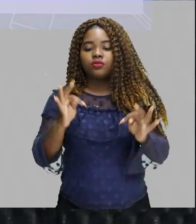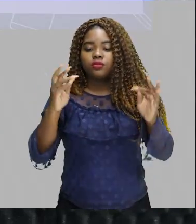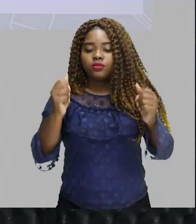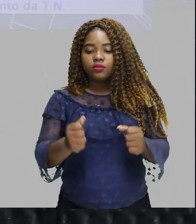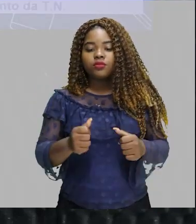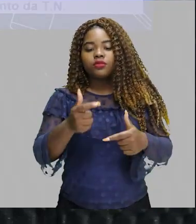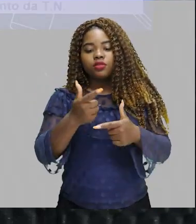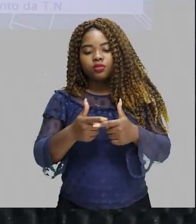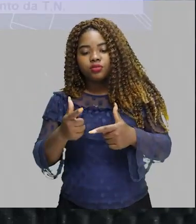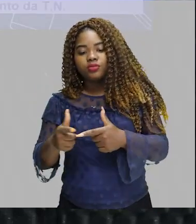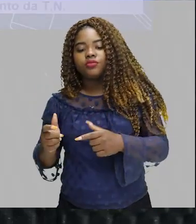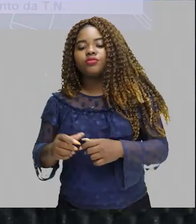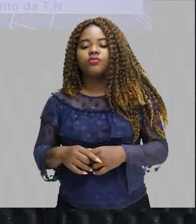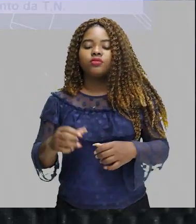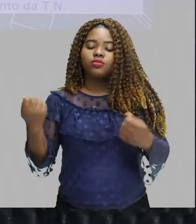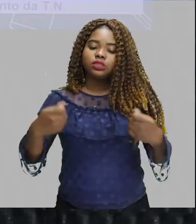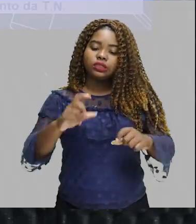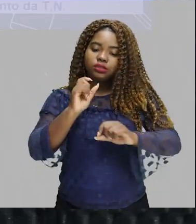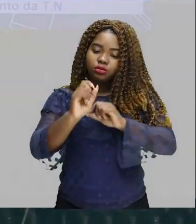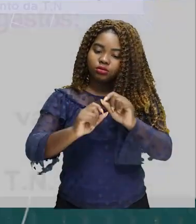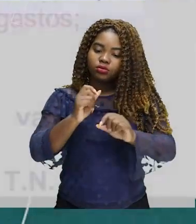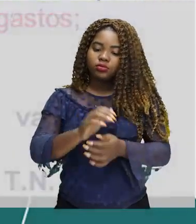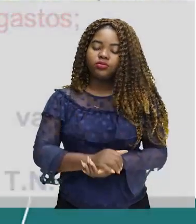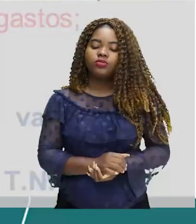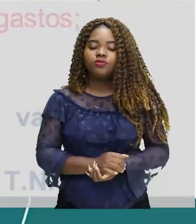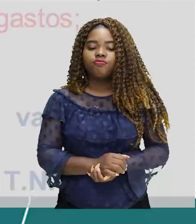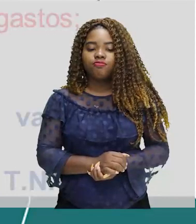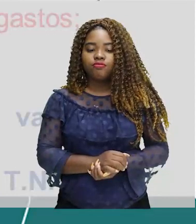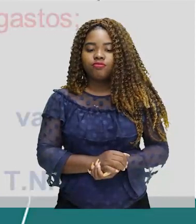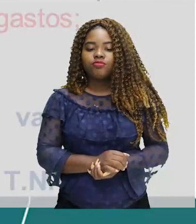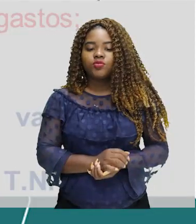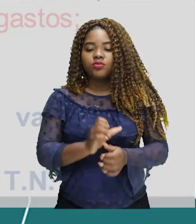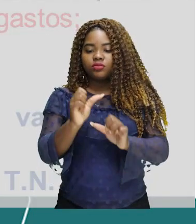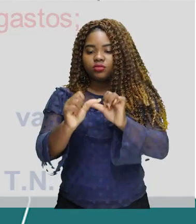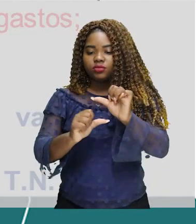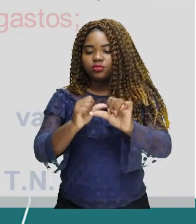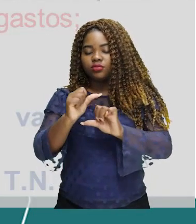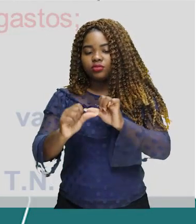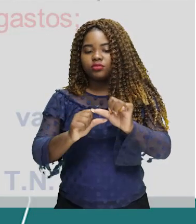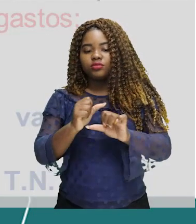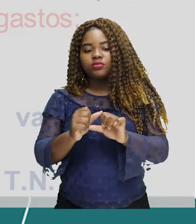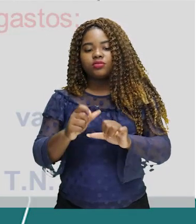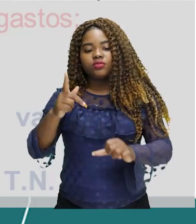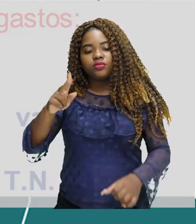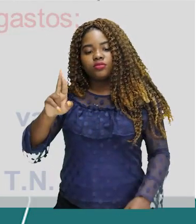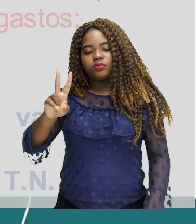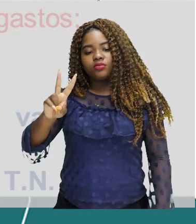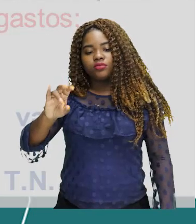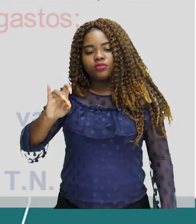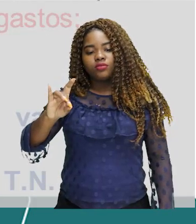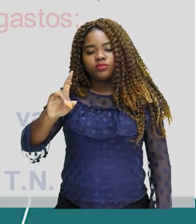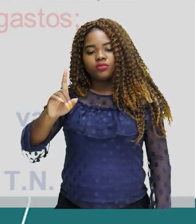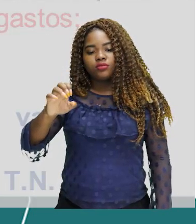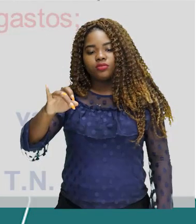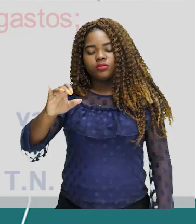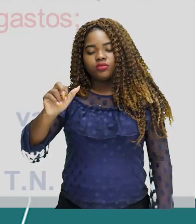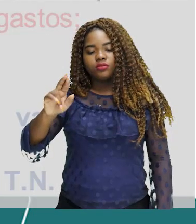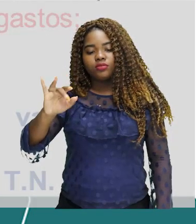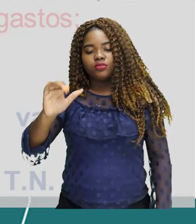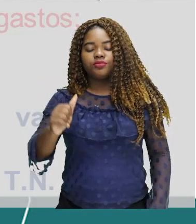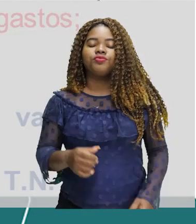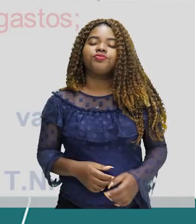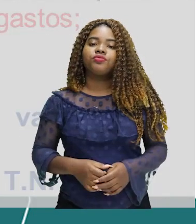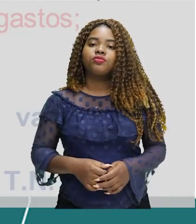quadro, é necessário, tá certo, a famosa reforma previdenciária. Primeira coisa que você tem que ter em mente, galera, a